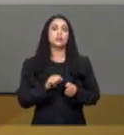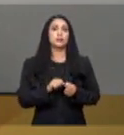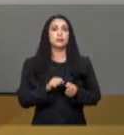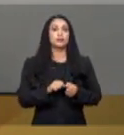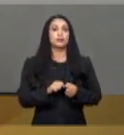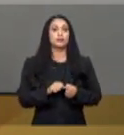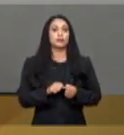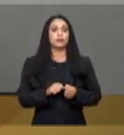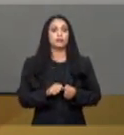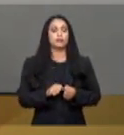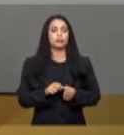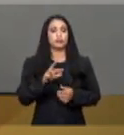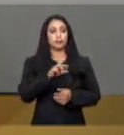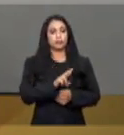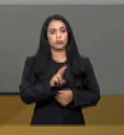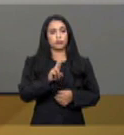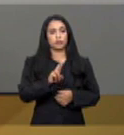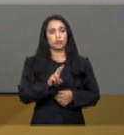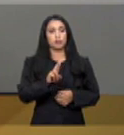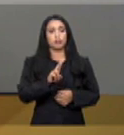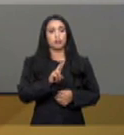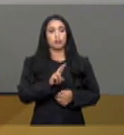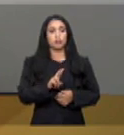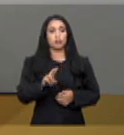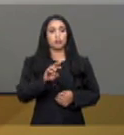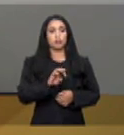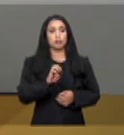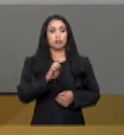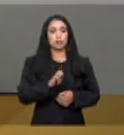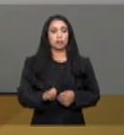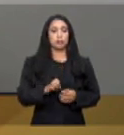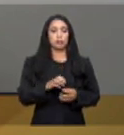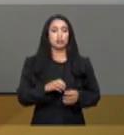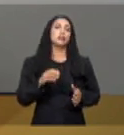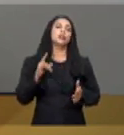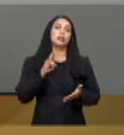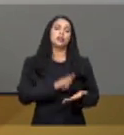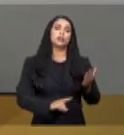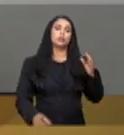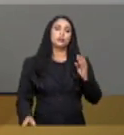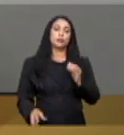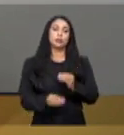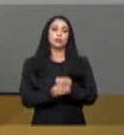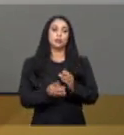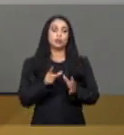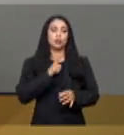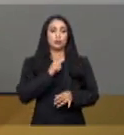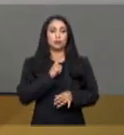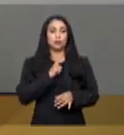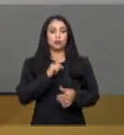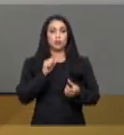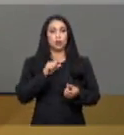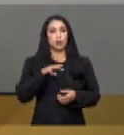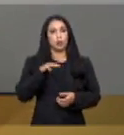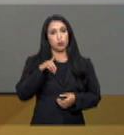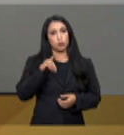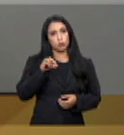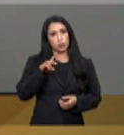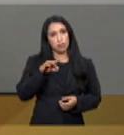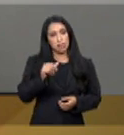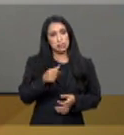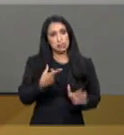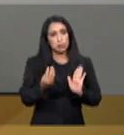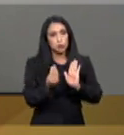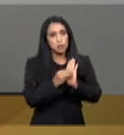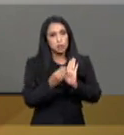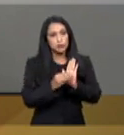infringente ao presente recurso de embargos e a modulação dos efeitos nos termos propostos.